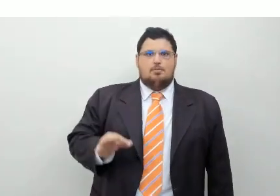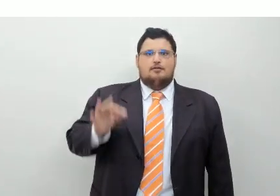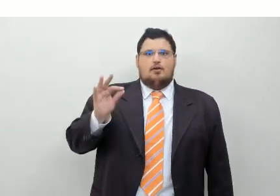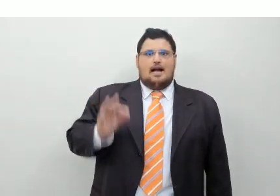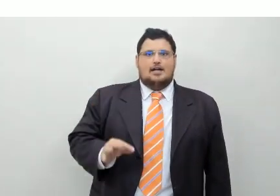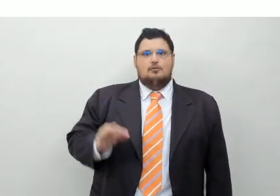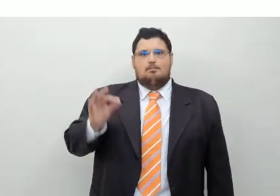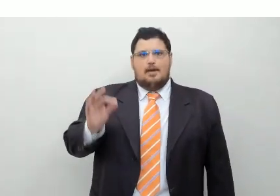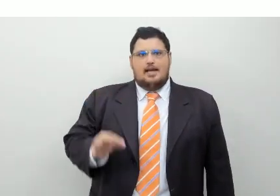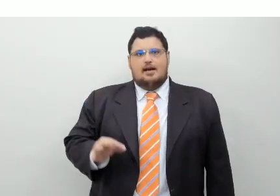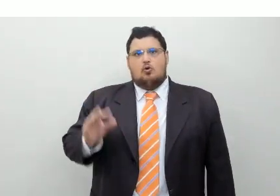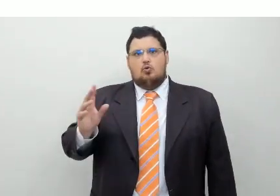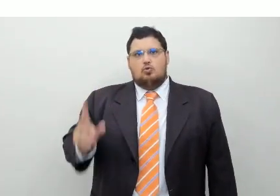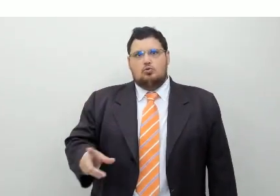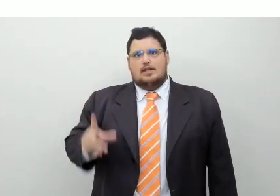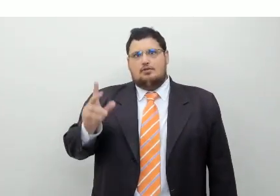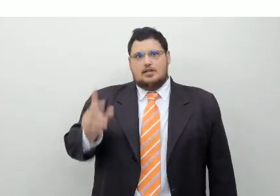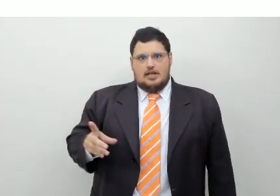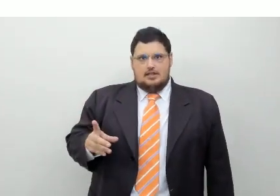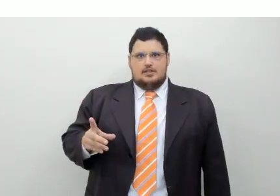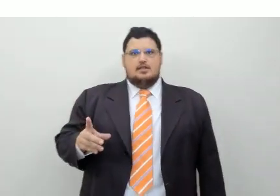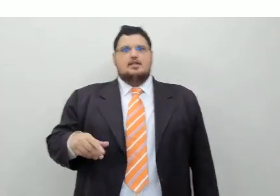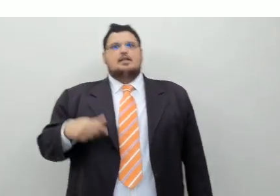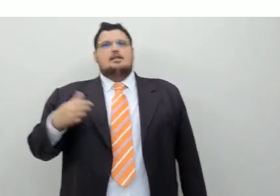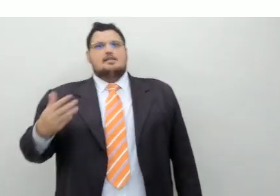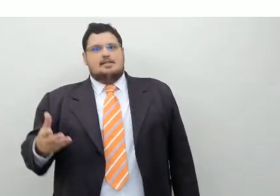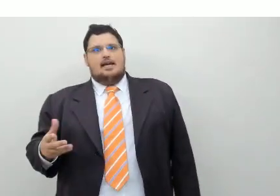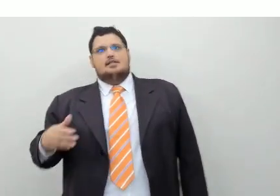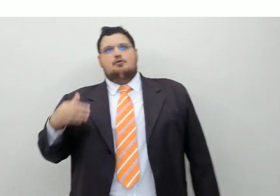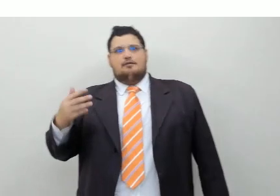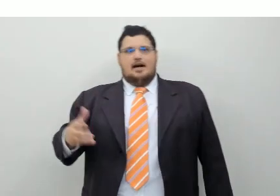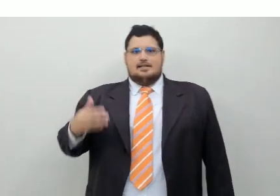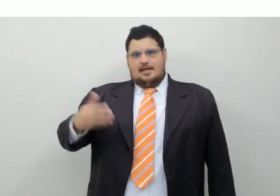perigo provocado pela conduta do agente,